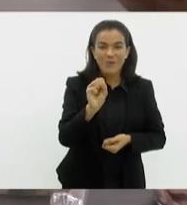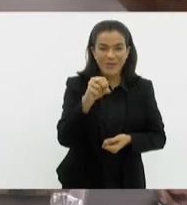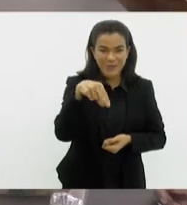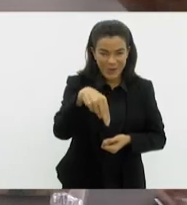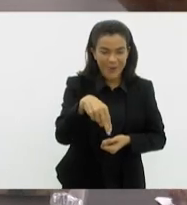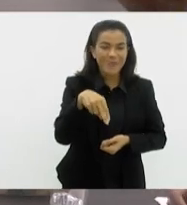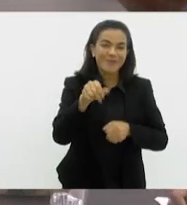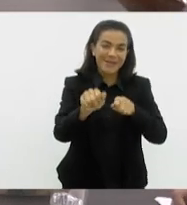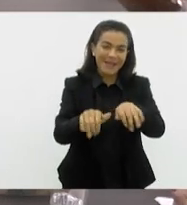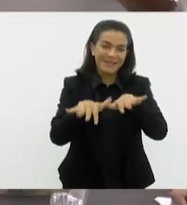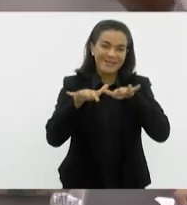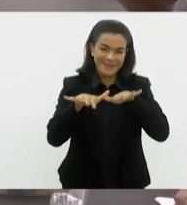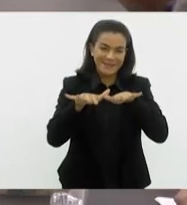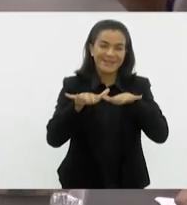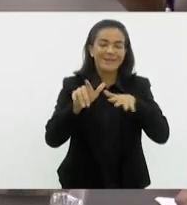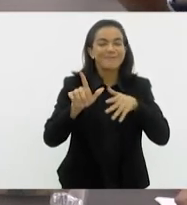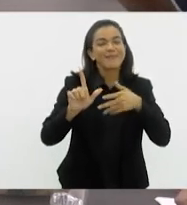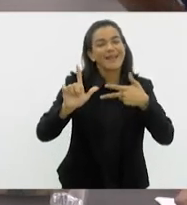do Rio de Janeiro.